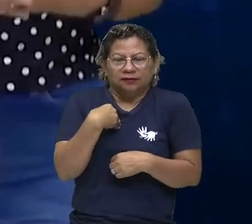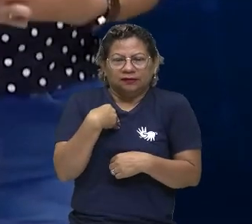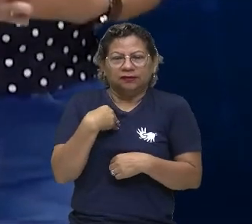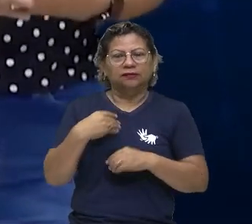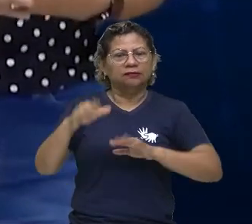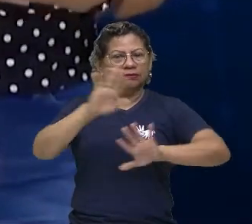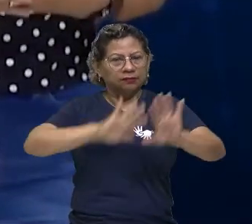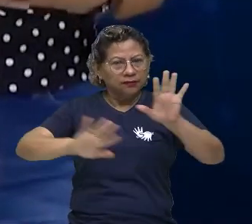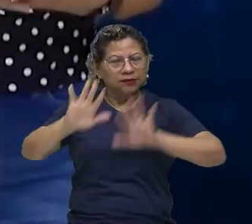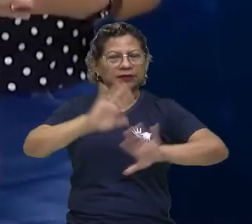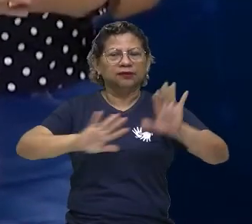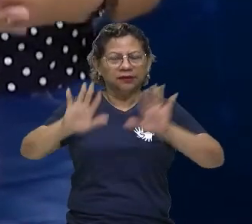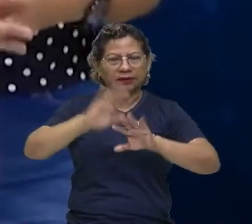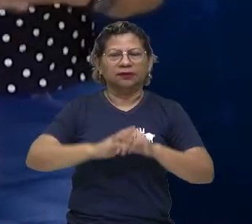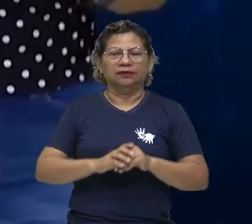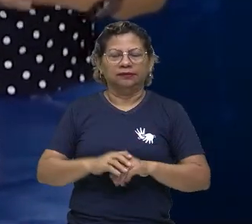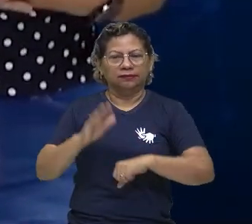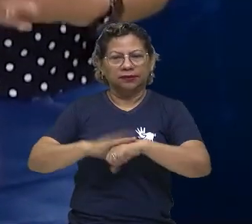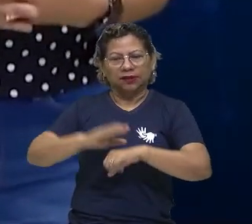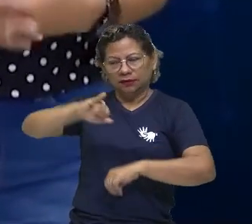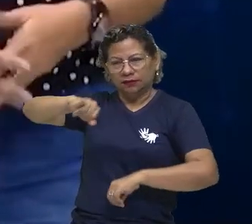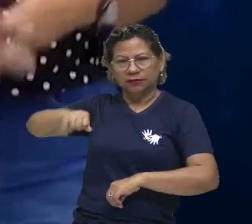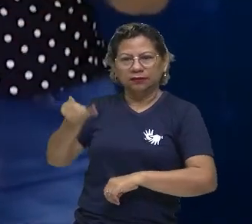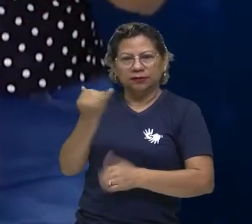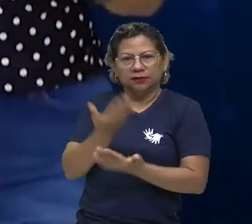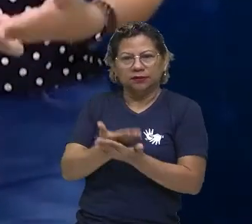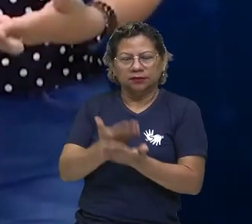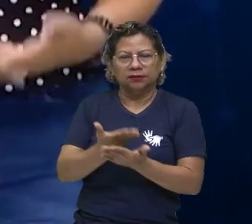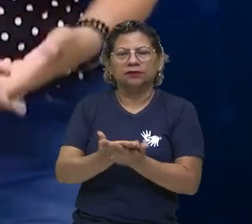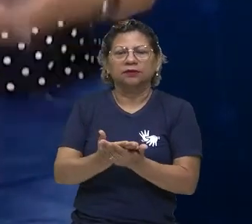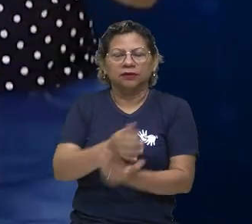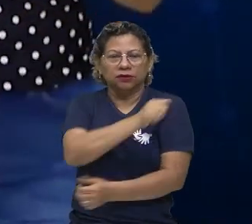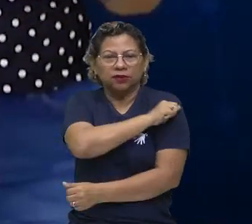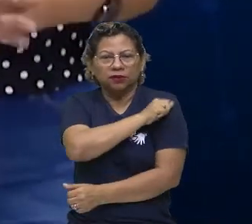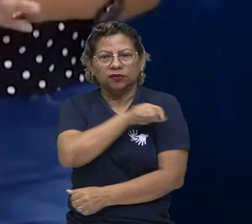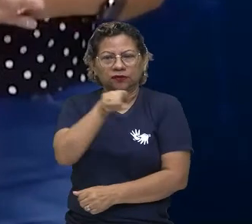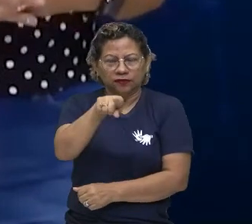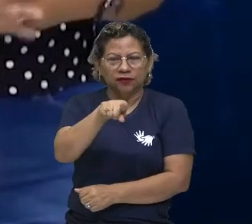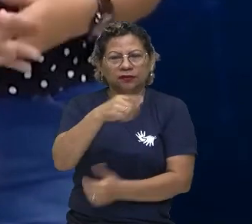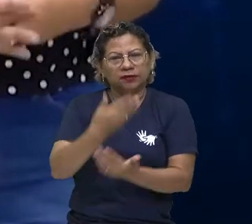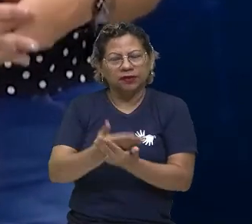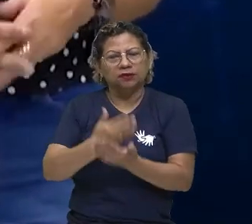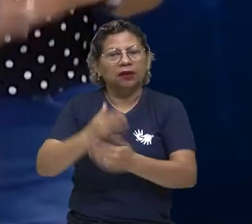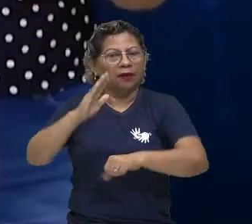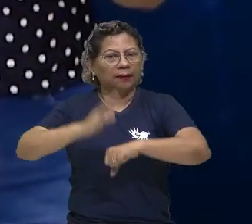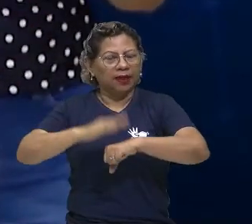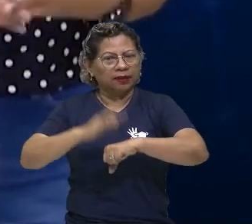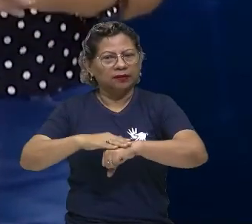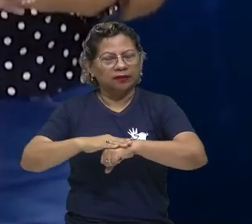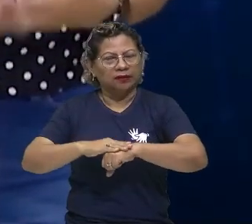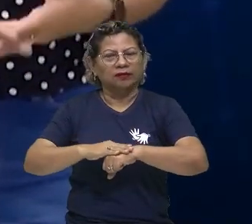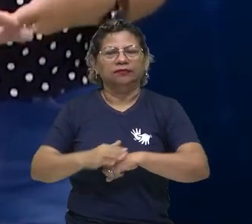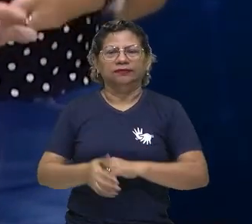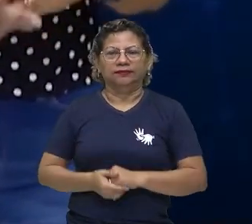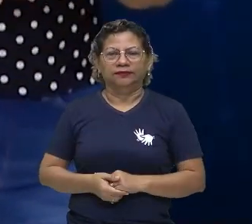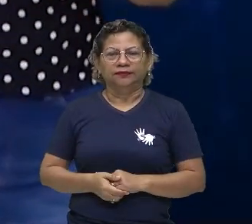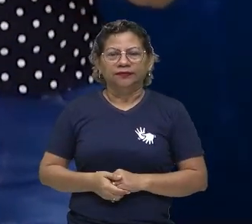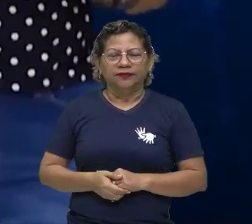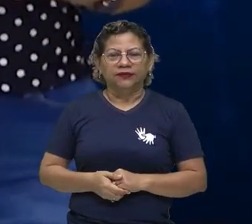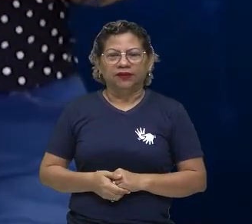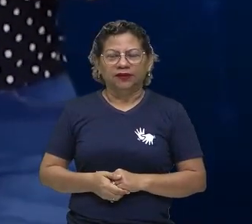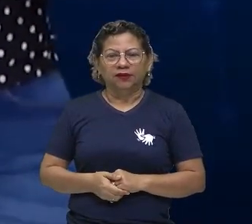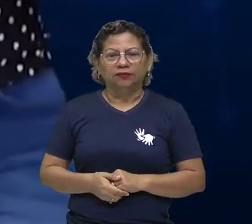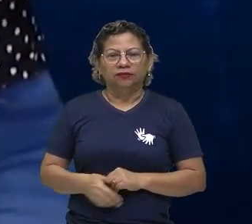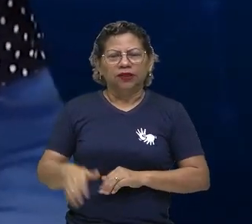também para melhora do aproveitamento escolar dos Estudantes ou seja vocês vão estudar melhor e vão ter melhores notas cuidar da